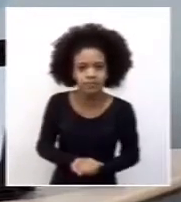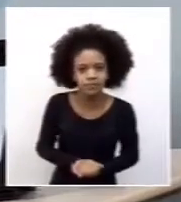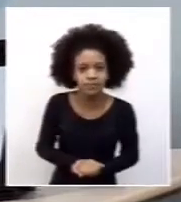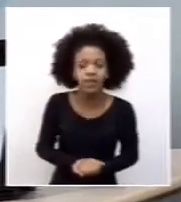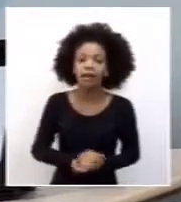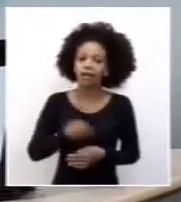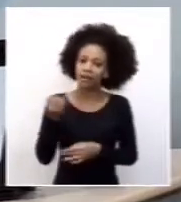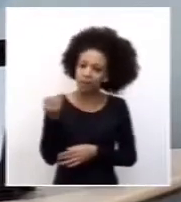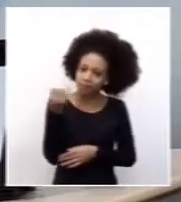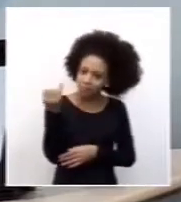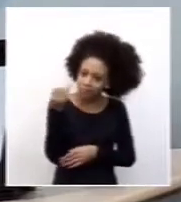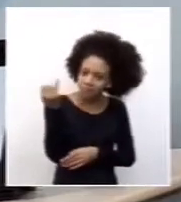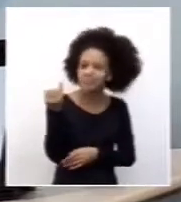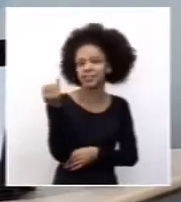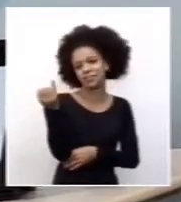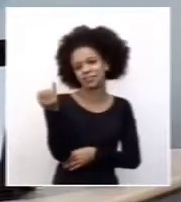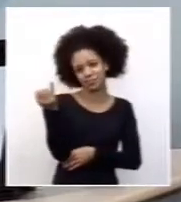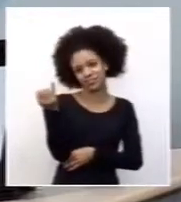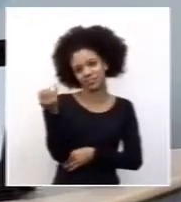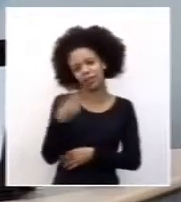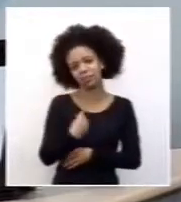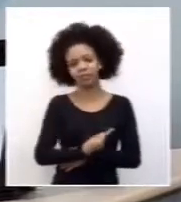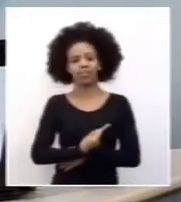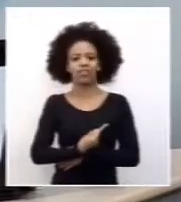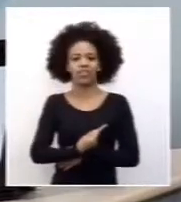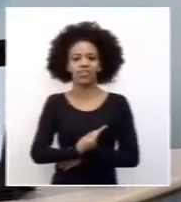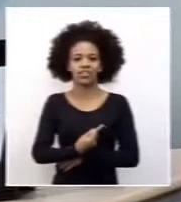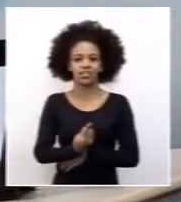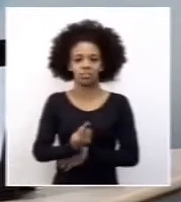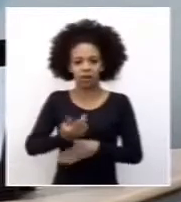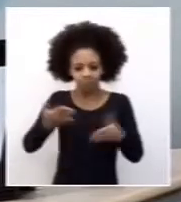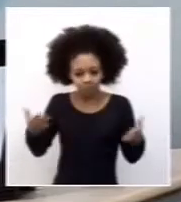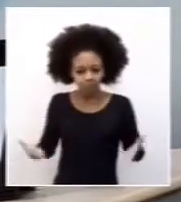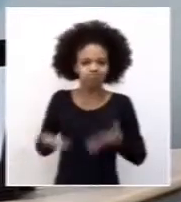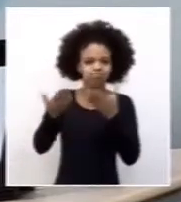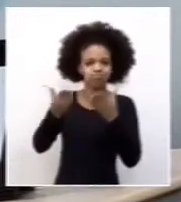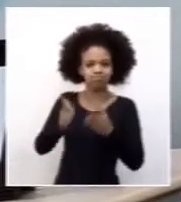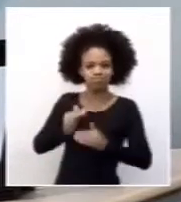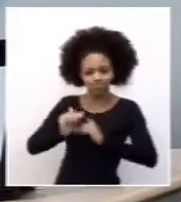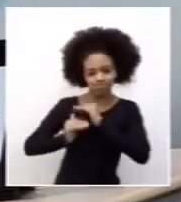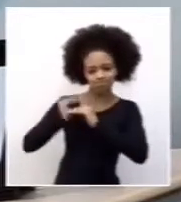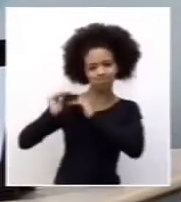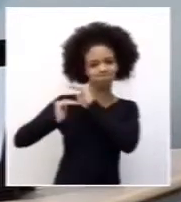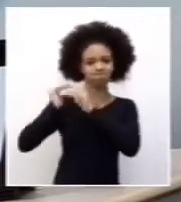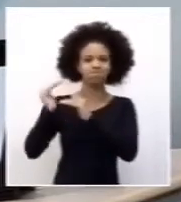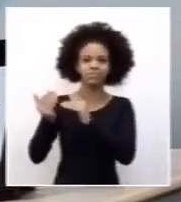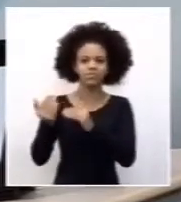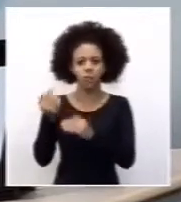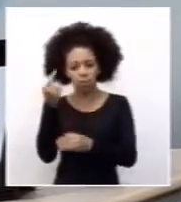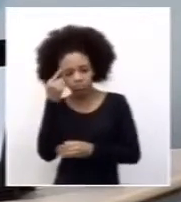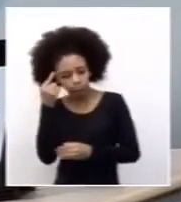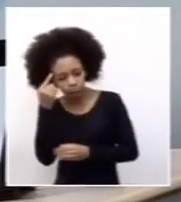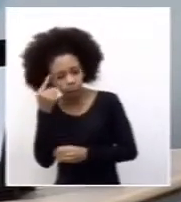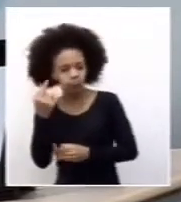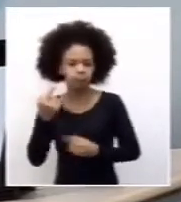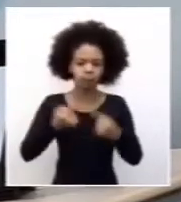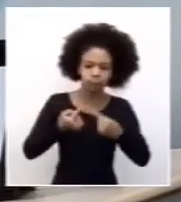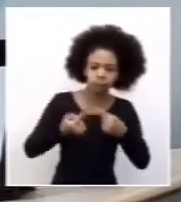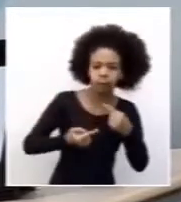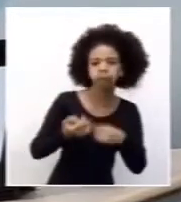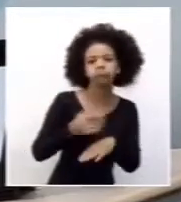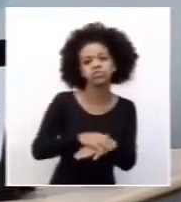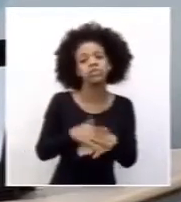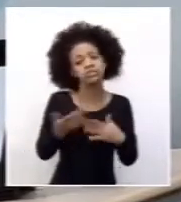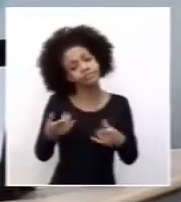muito importante para assim nós depormos alavancar com as questões, com as reflexões, e assim os professores